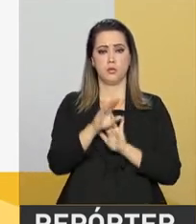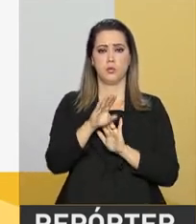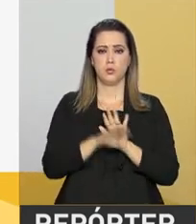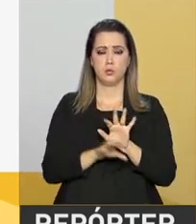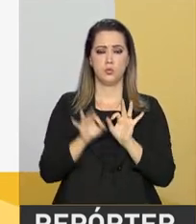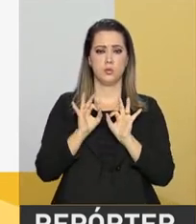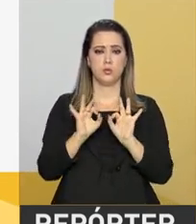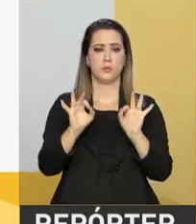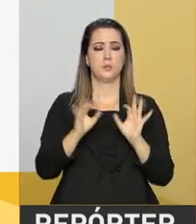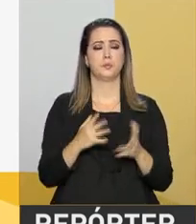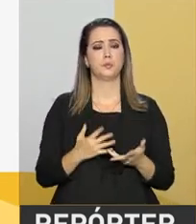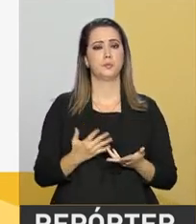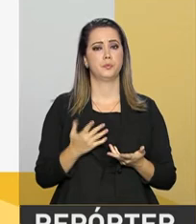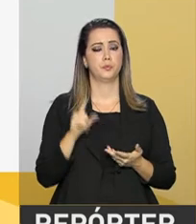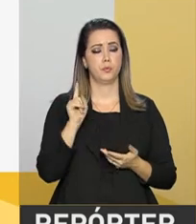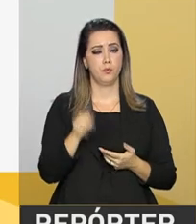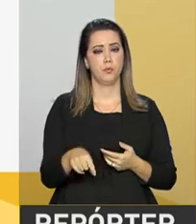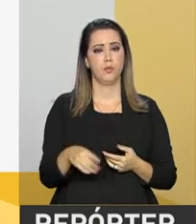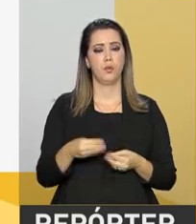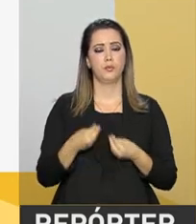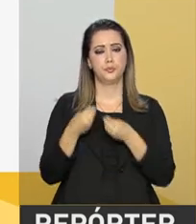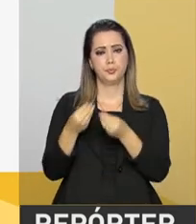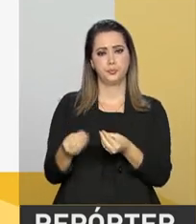justo, correto, e que